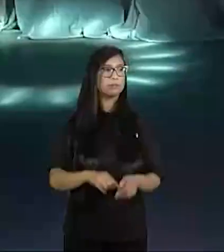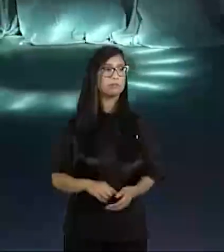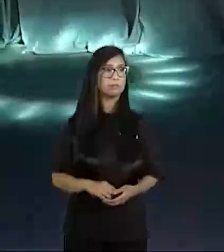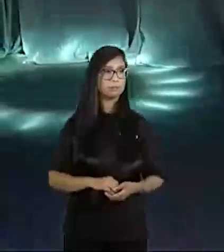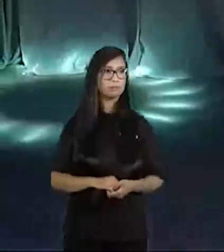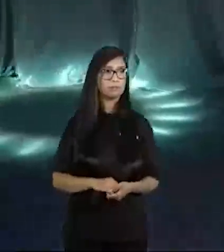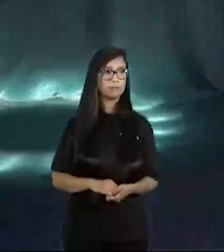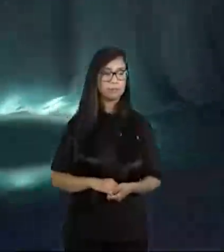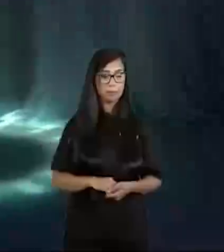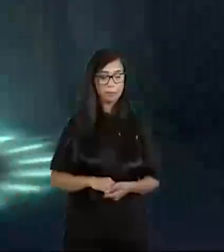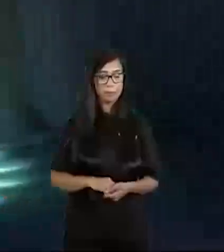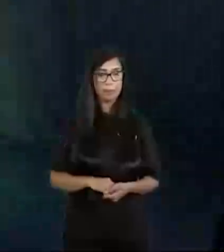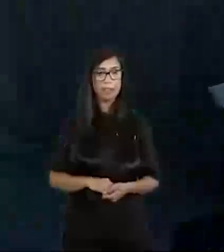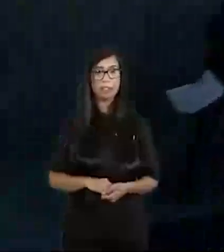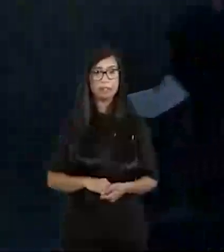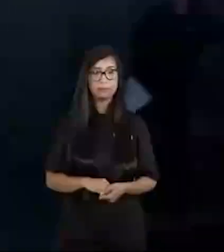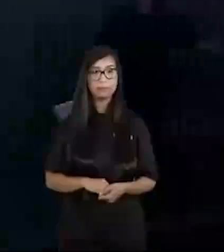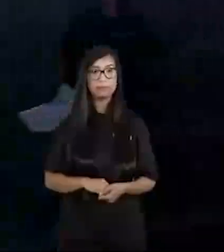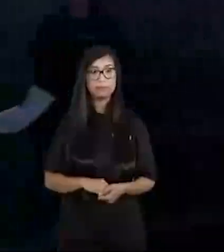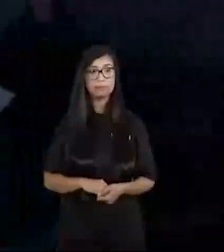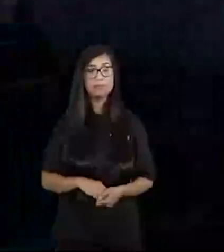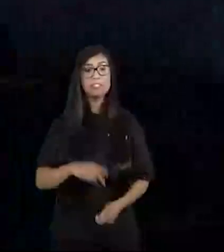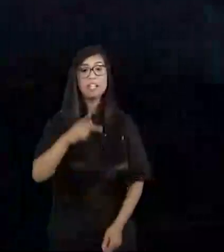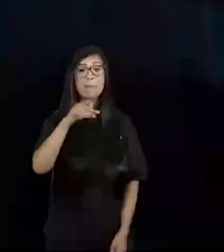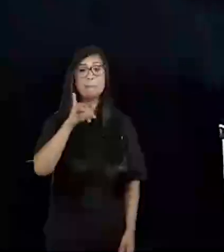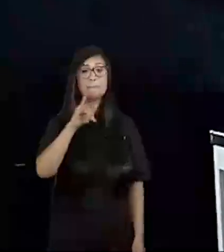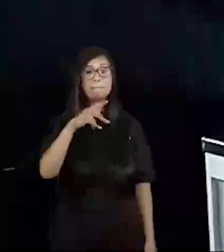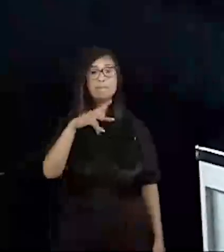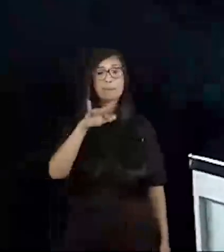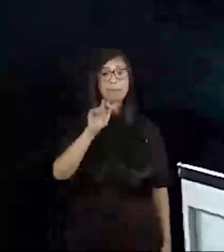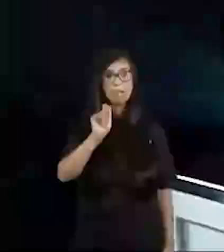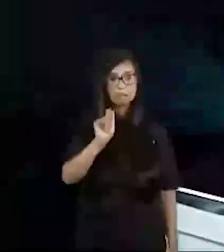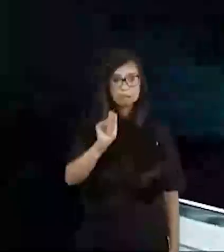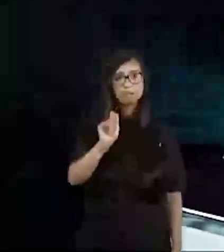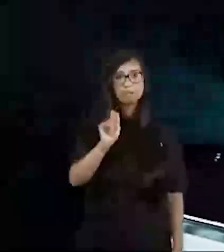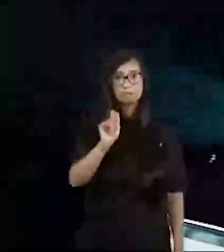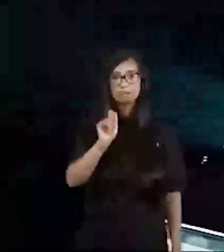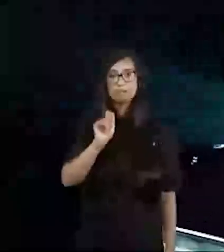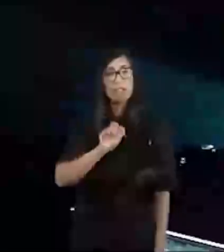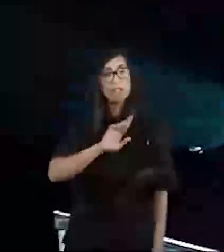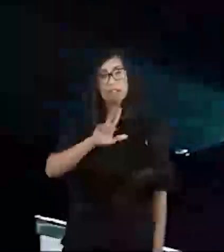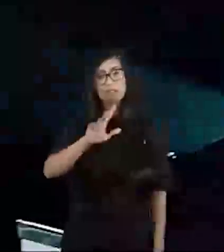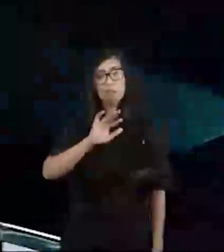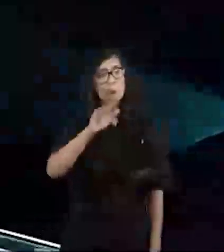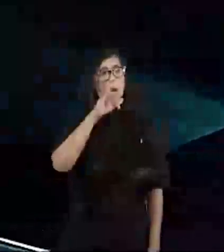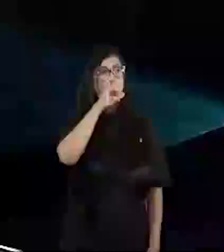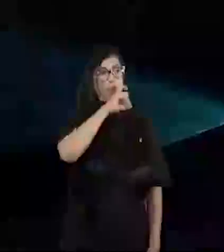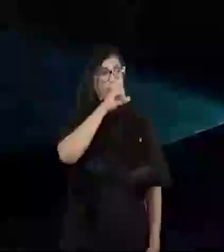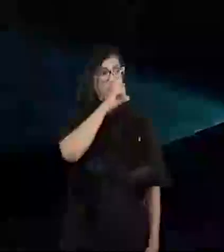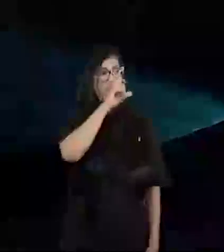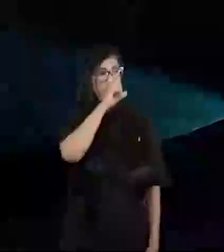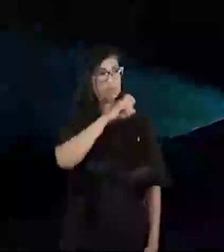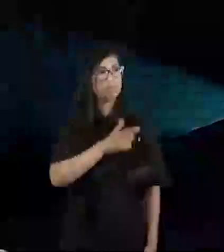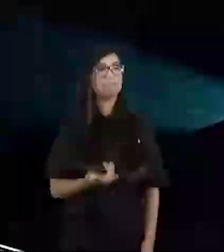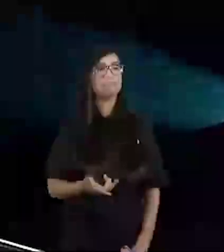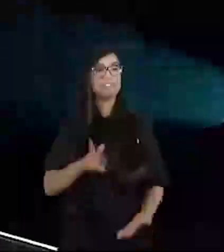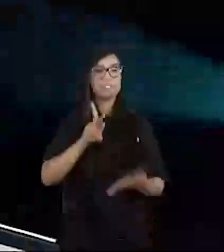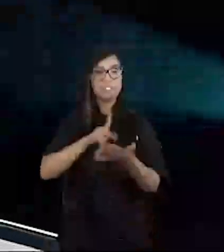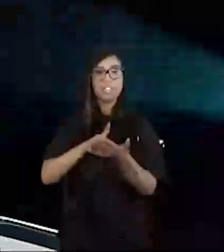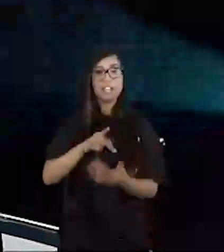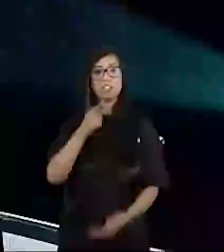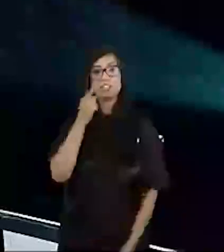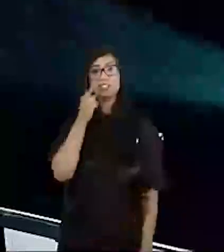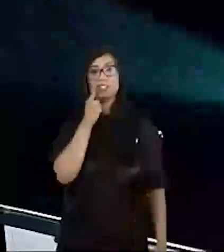Enquanto a Pipa vem com a sua tutora. Gente, não é de mentira, é de verdade. Essa é a Pipa